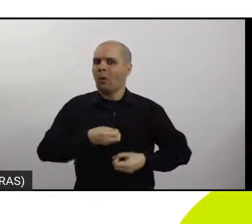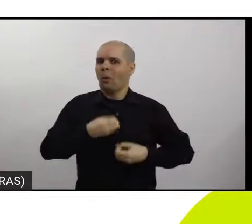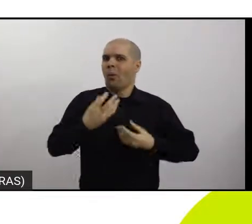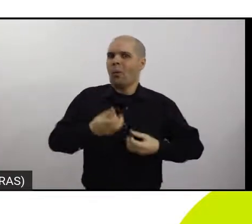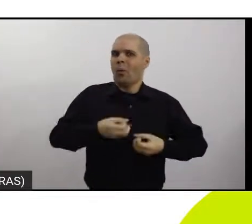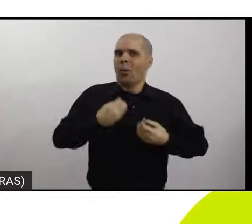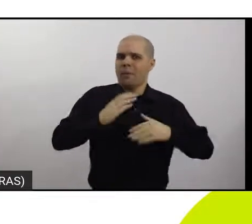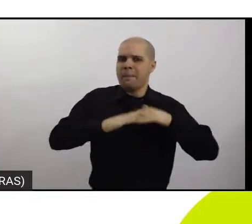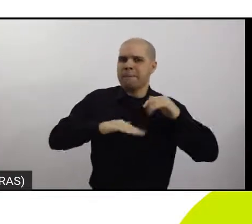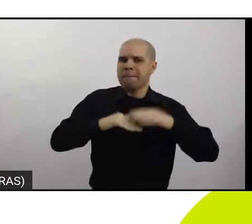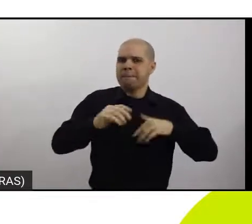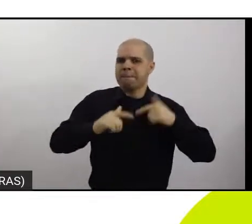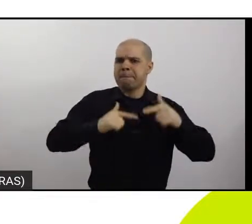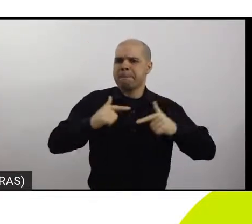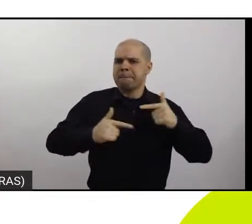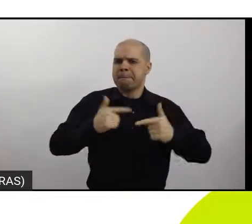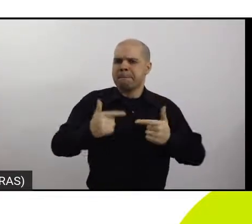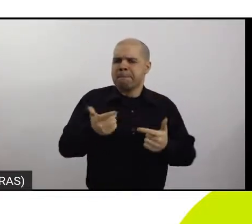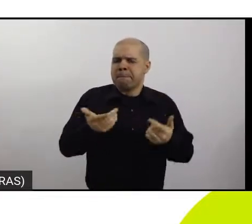de muitas outras